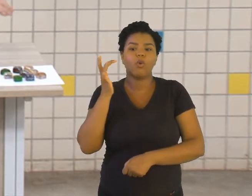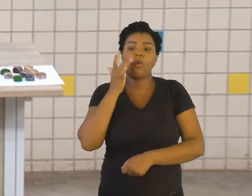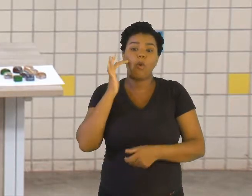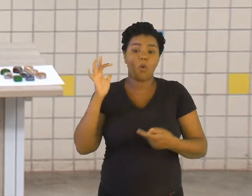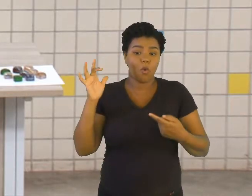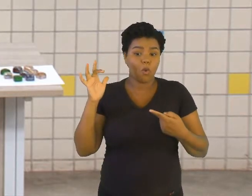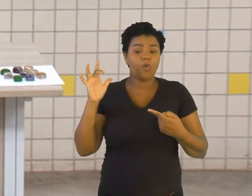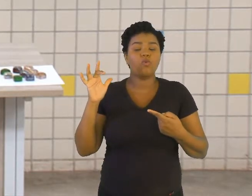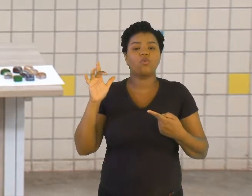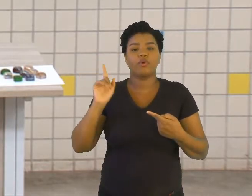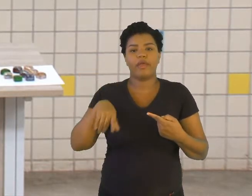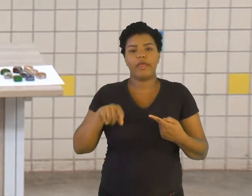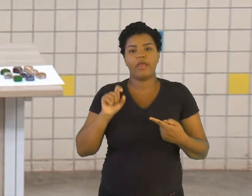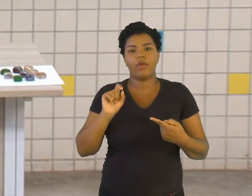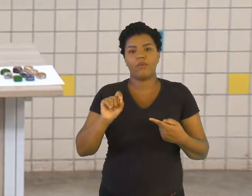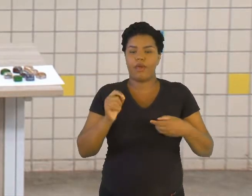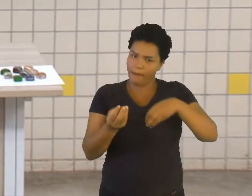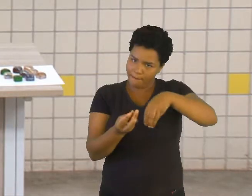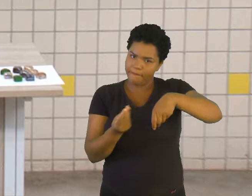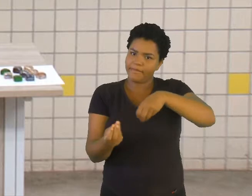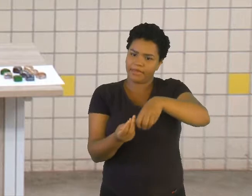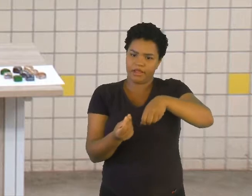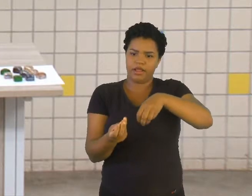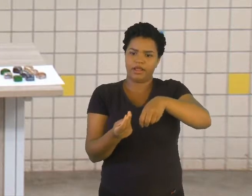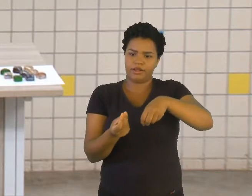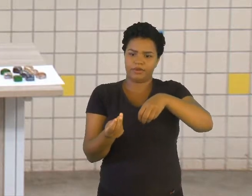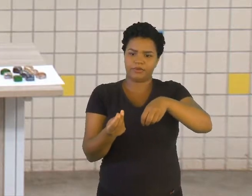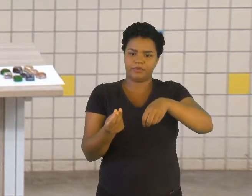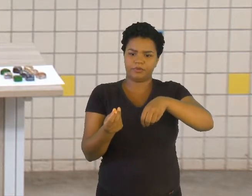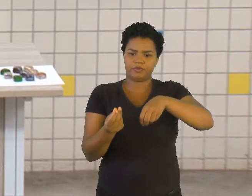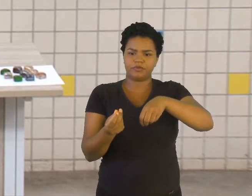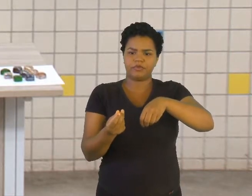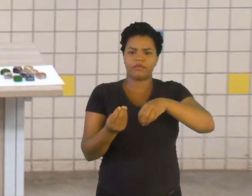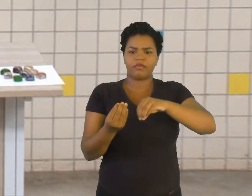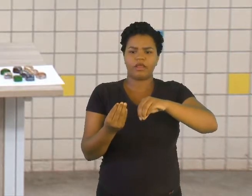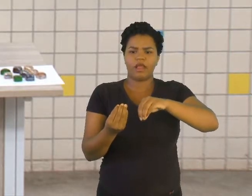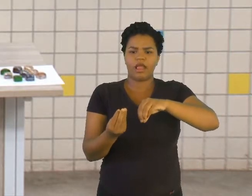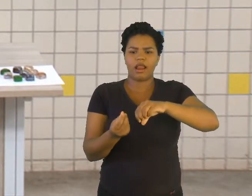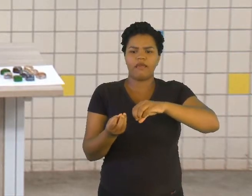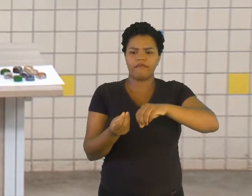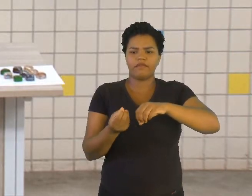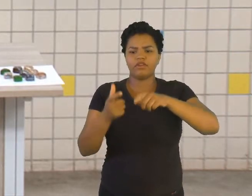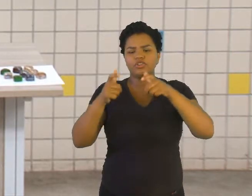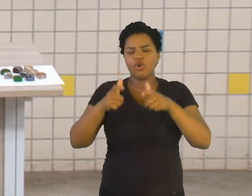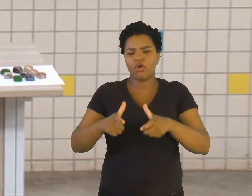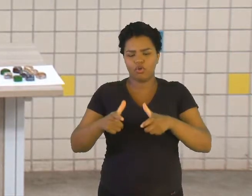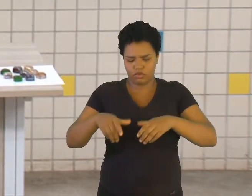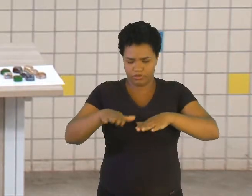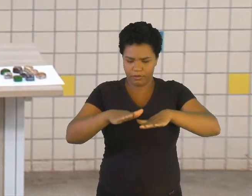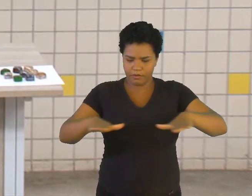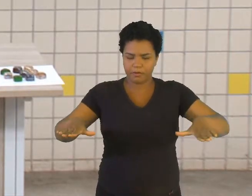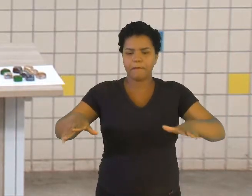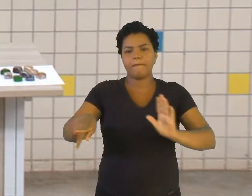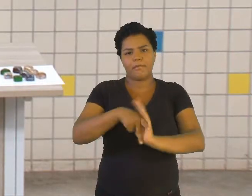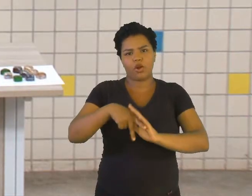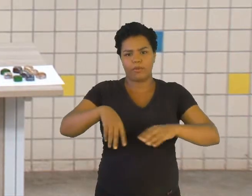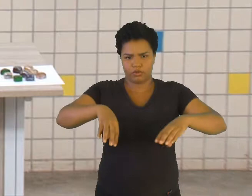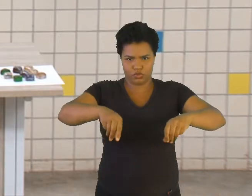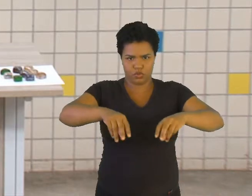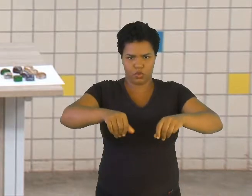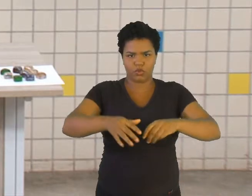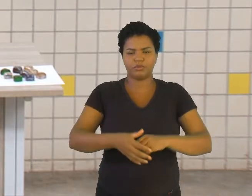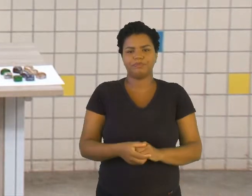ouro, ele é um minério. E o ouro, ele vem de onde? Ele vem do solo, ele é retirado do